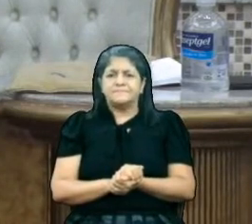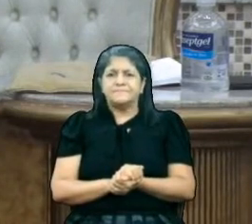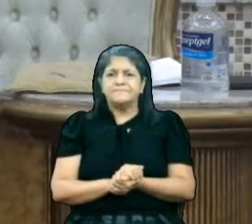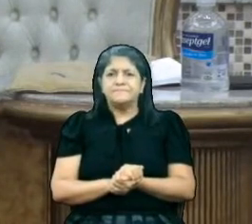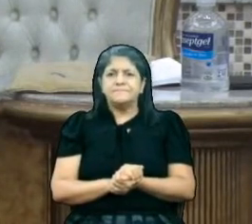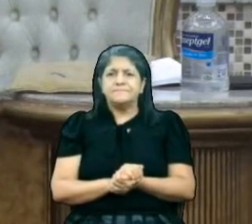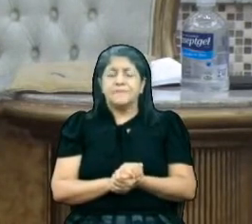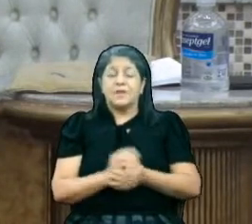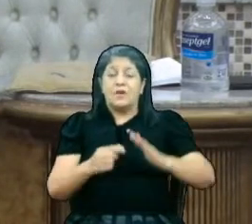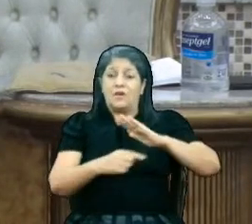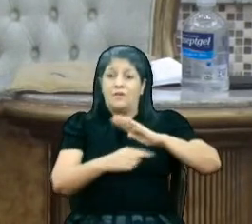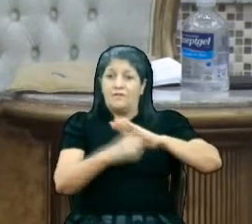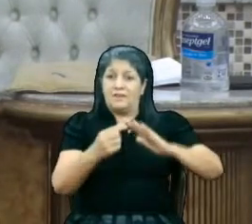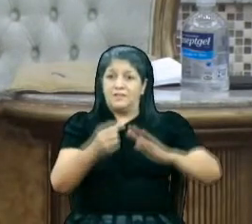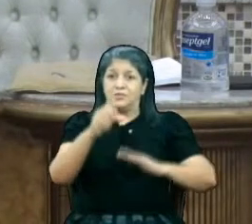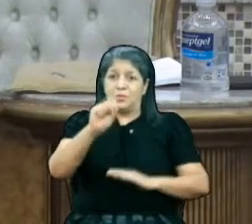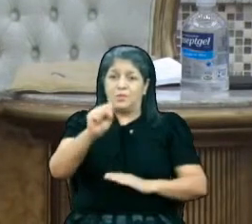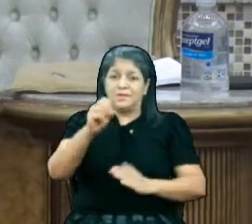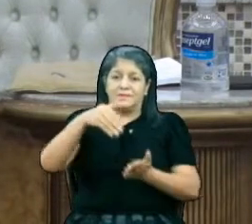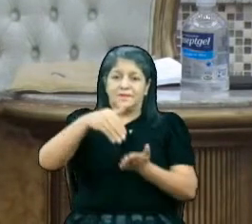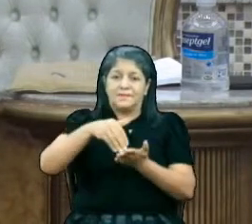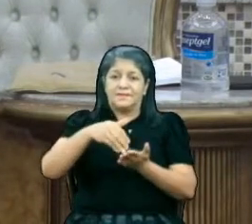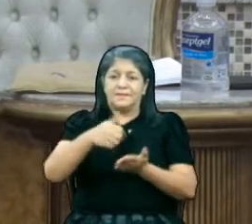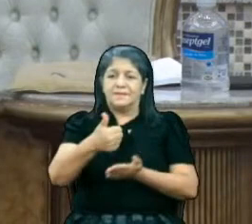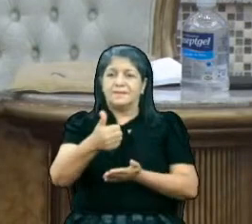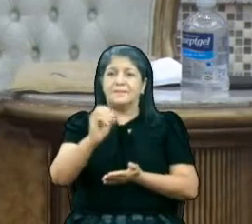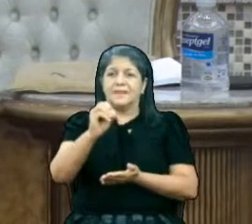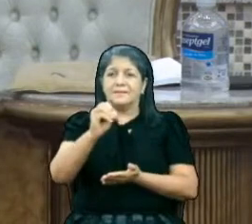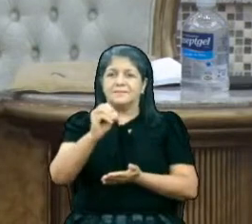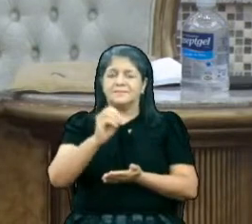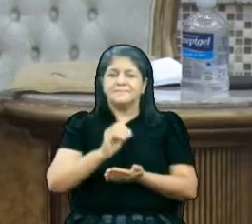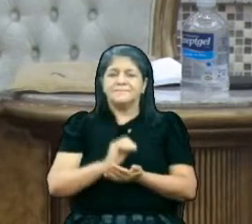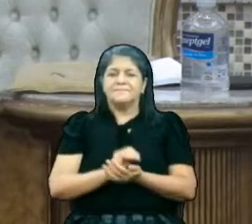os Versículos 8 a 10